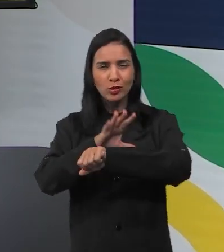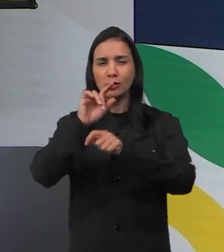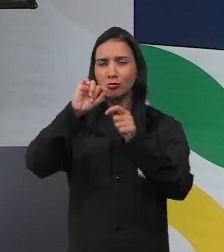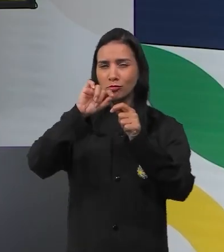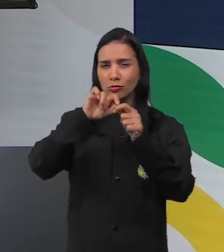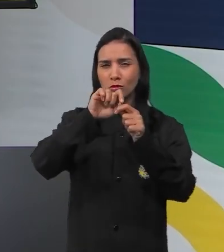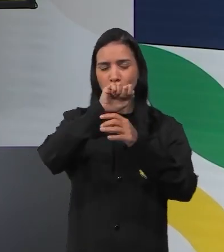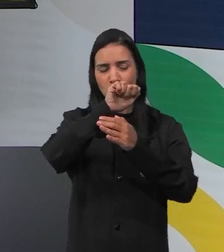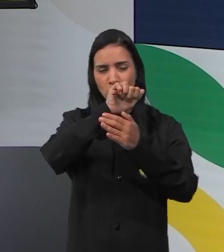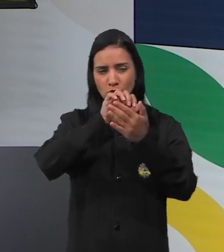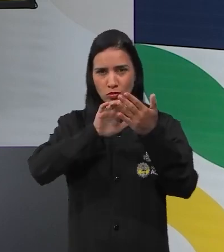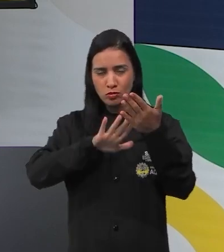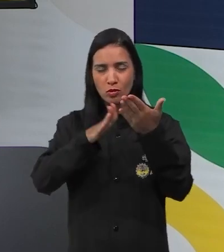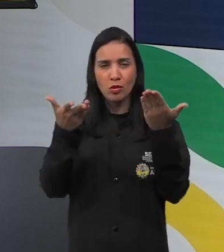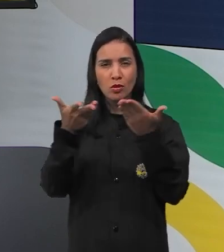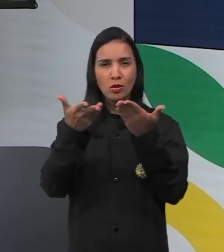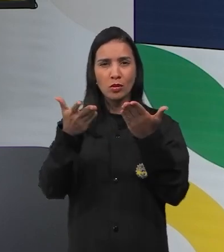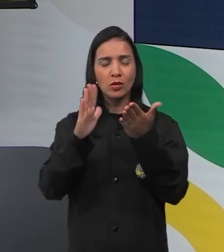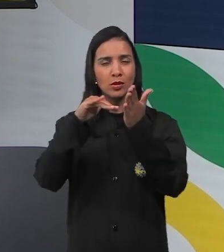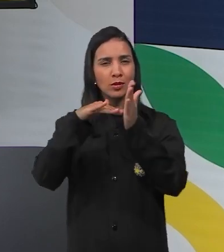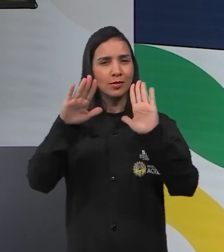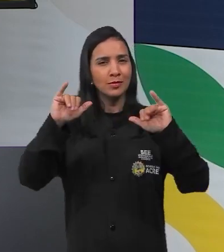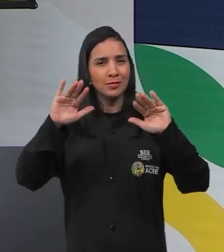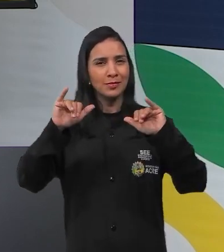vamos ficar aqui para essa aula. Até lá.